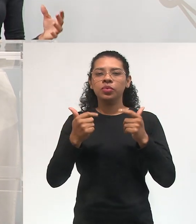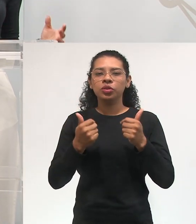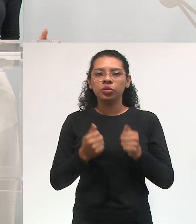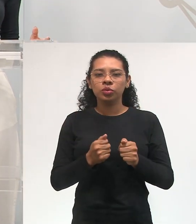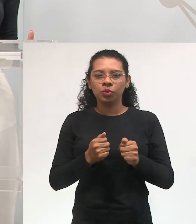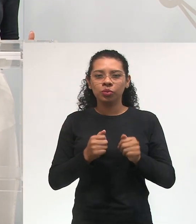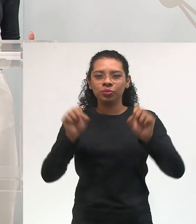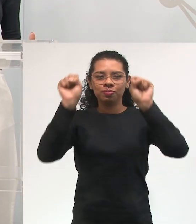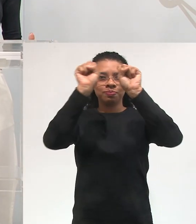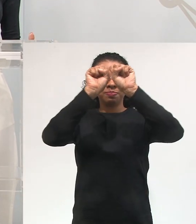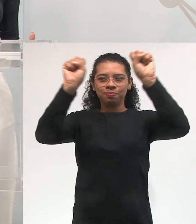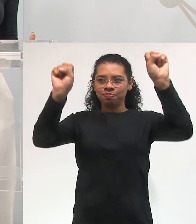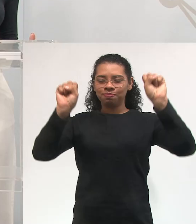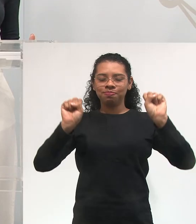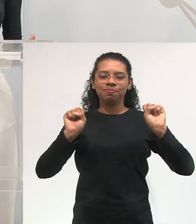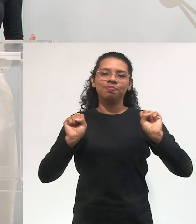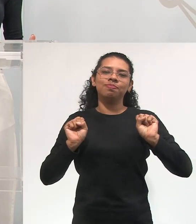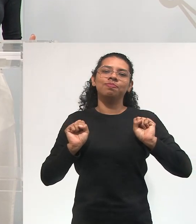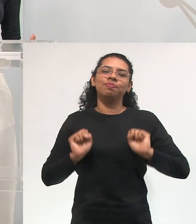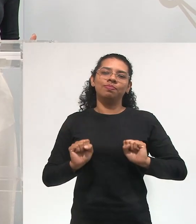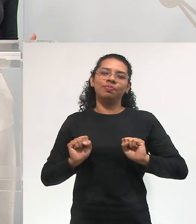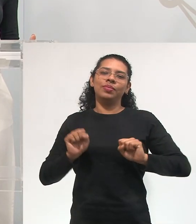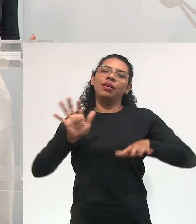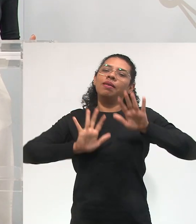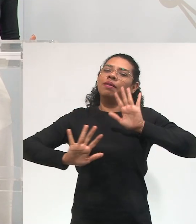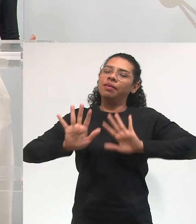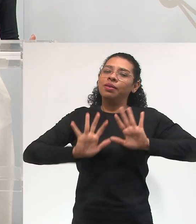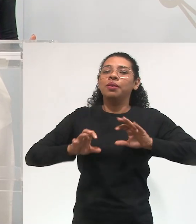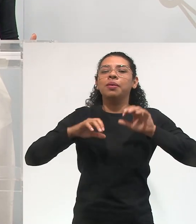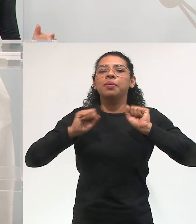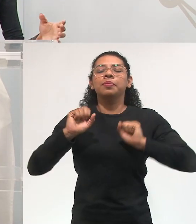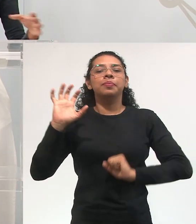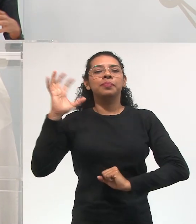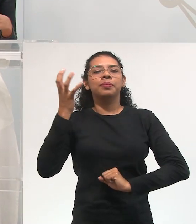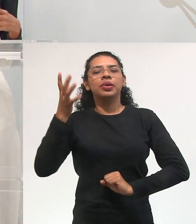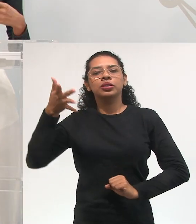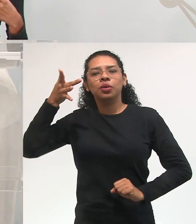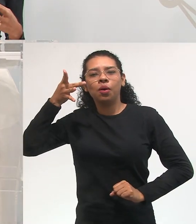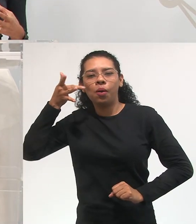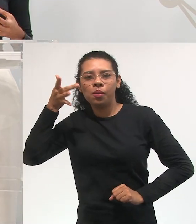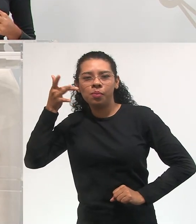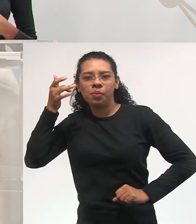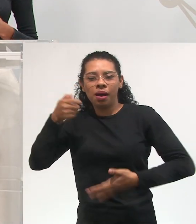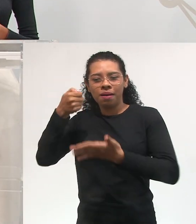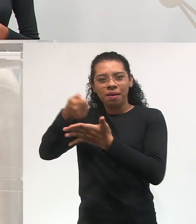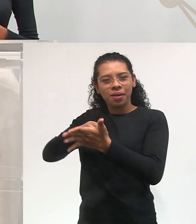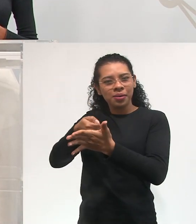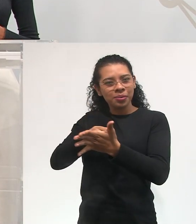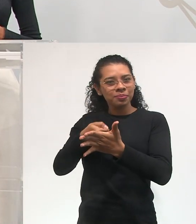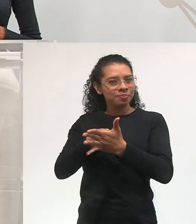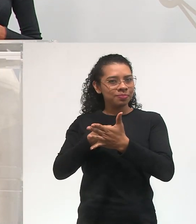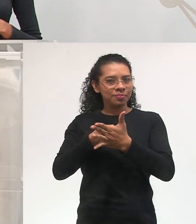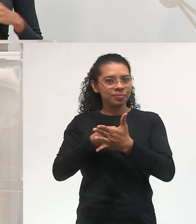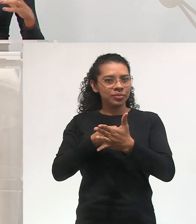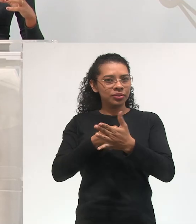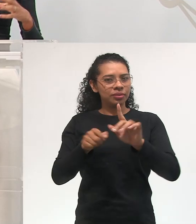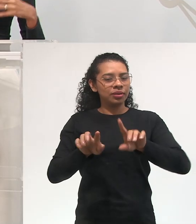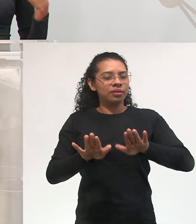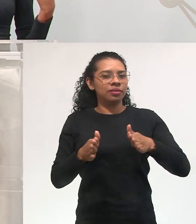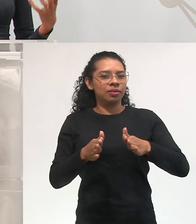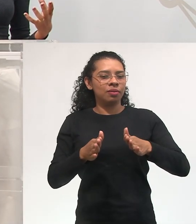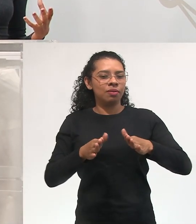diante desse sistema que os oprime, que explora, né? Então, a educação, quando ela